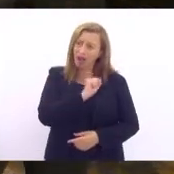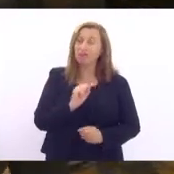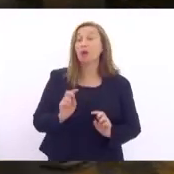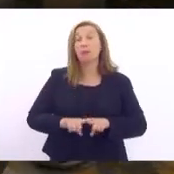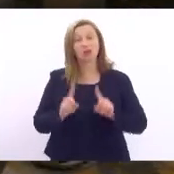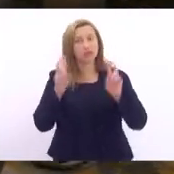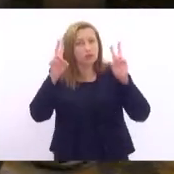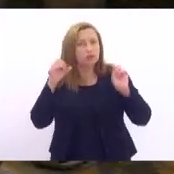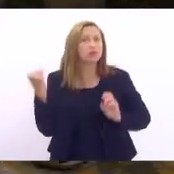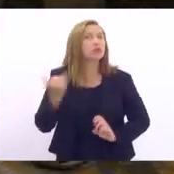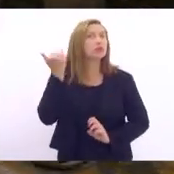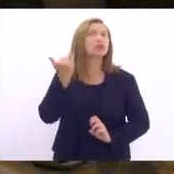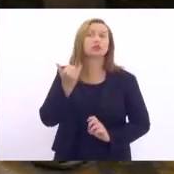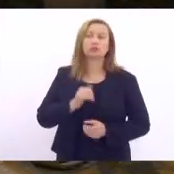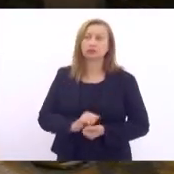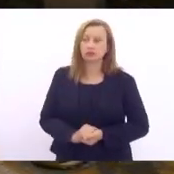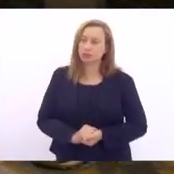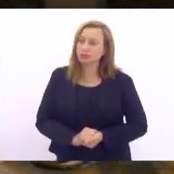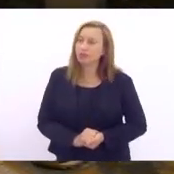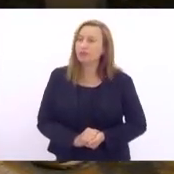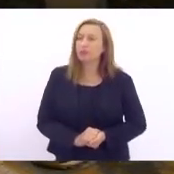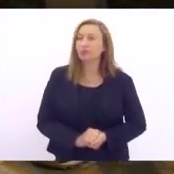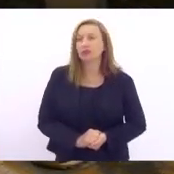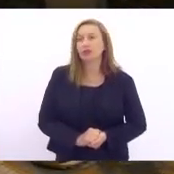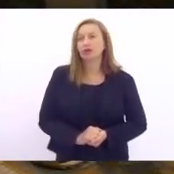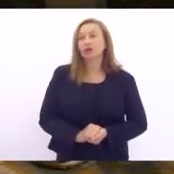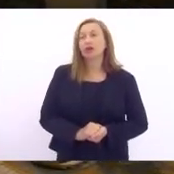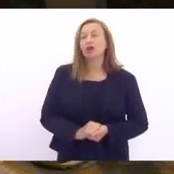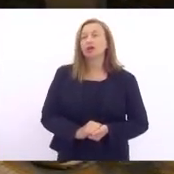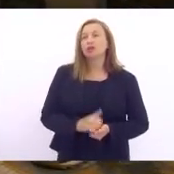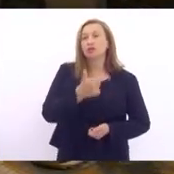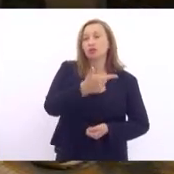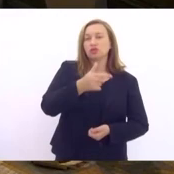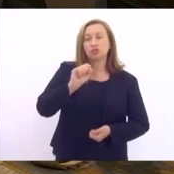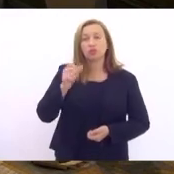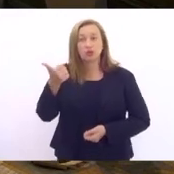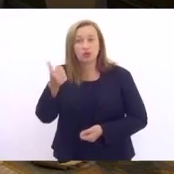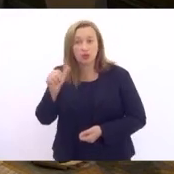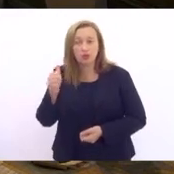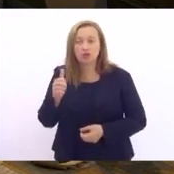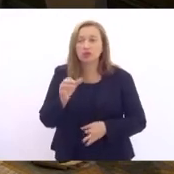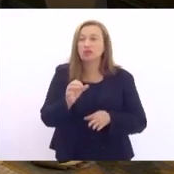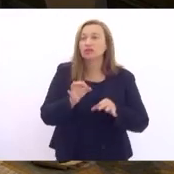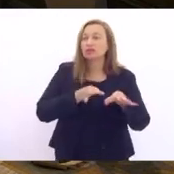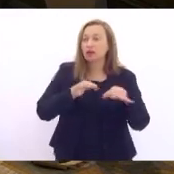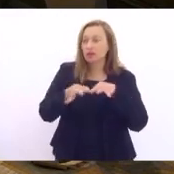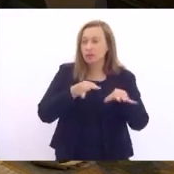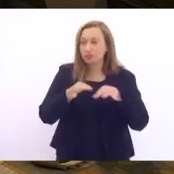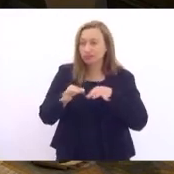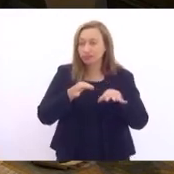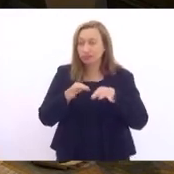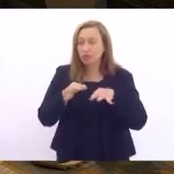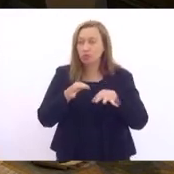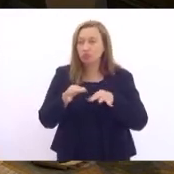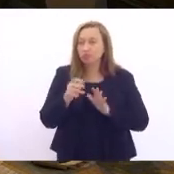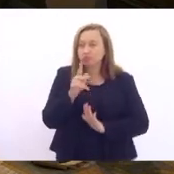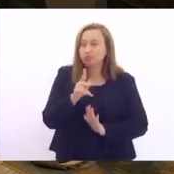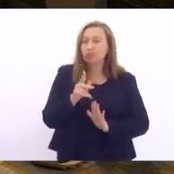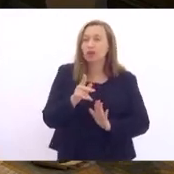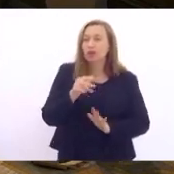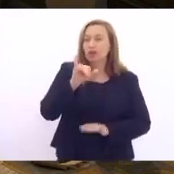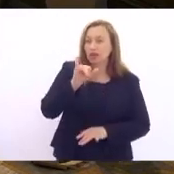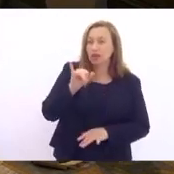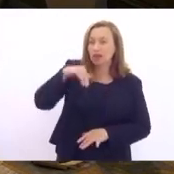Em 2011, a gente estava trabalhando no projeto Iguaçu-Sarapuí para conter as enchentes na Baixada